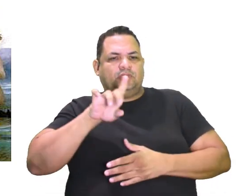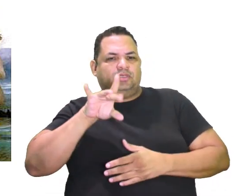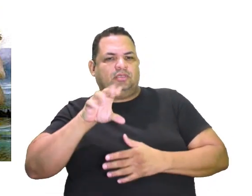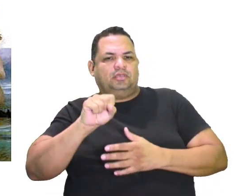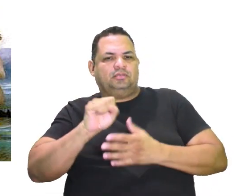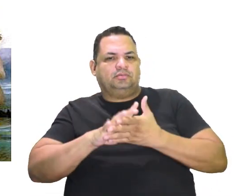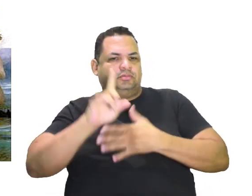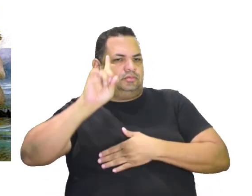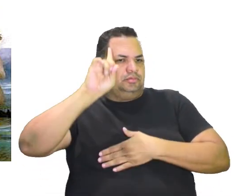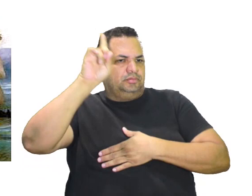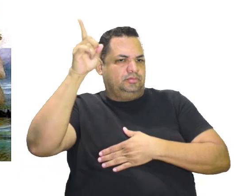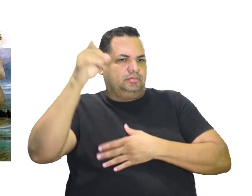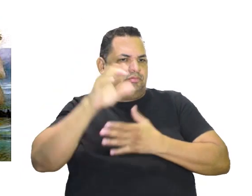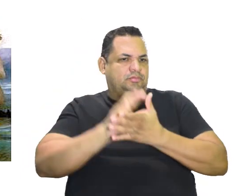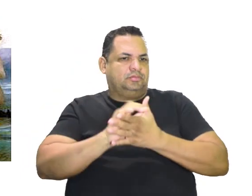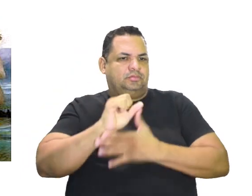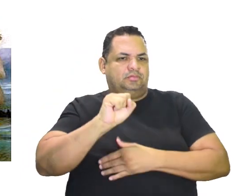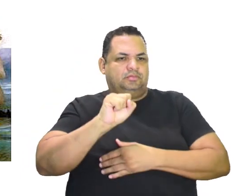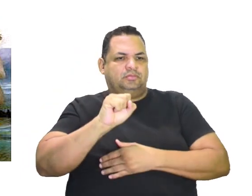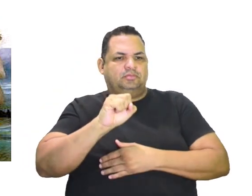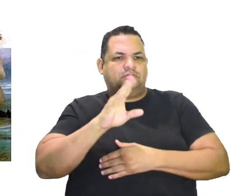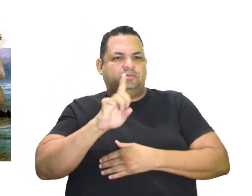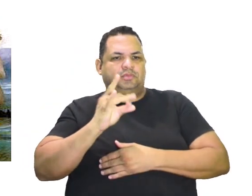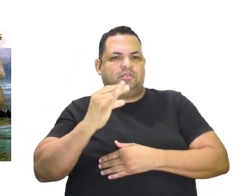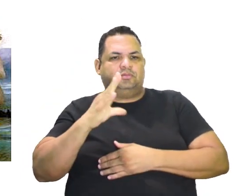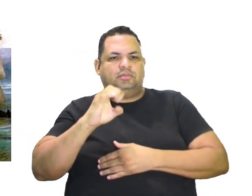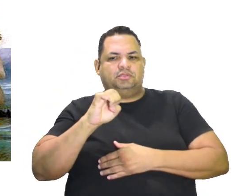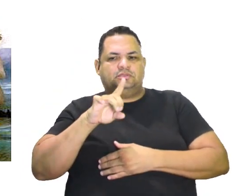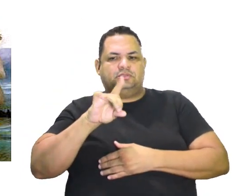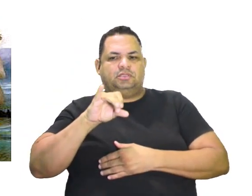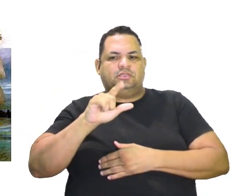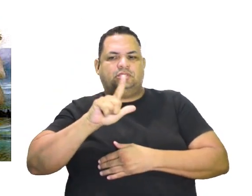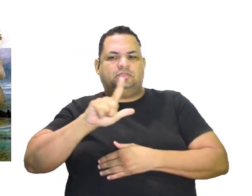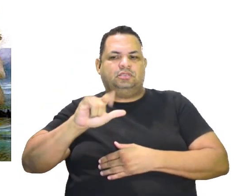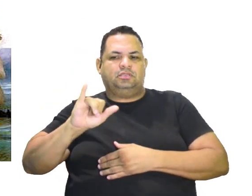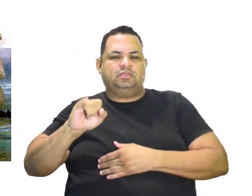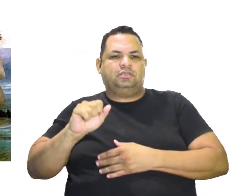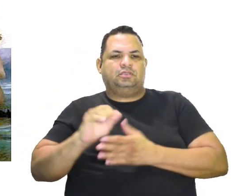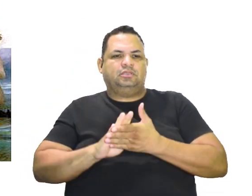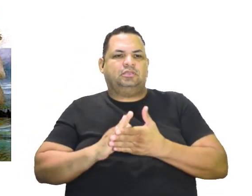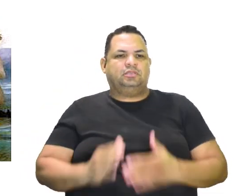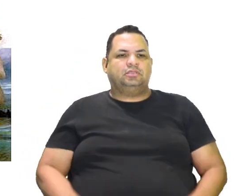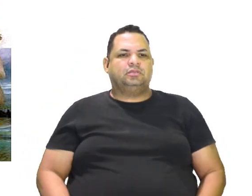Vênus, idealizado pelo Sandro Botticelli, né?